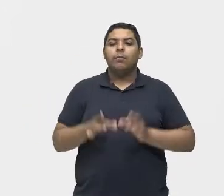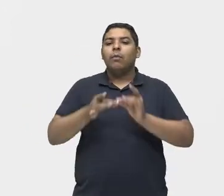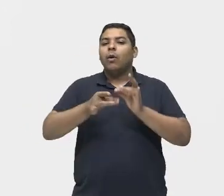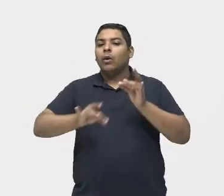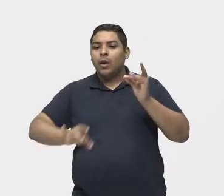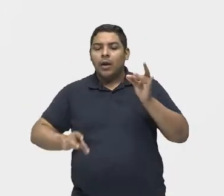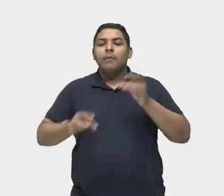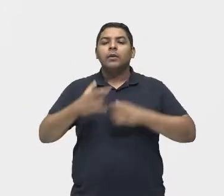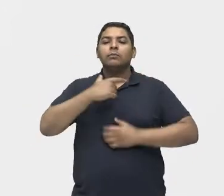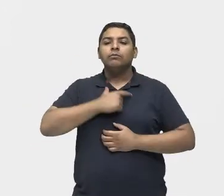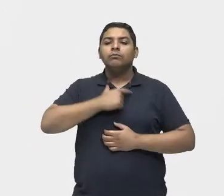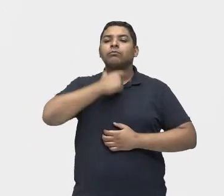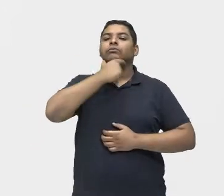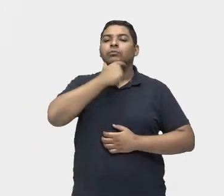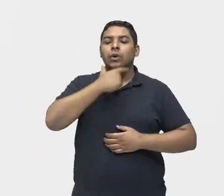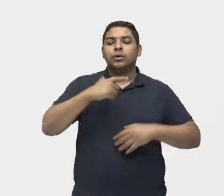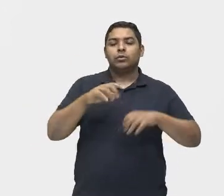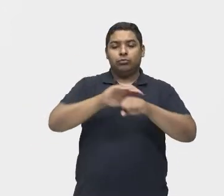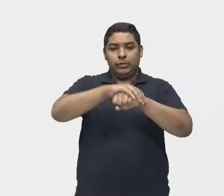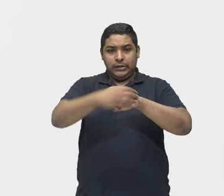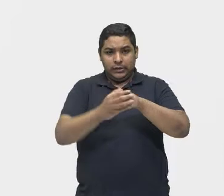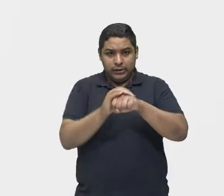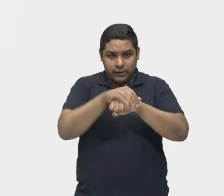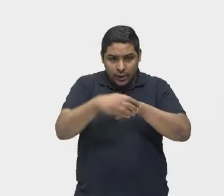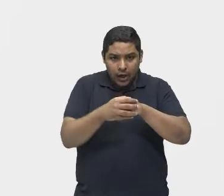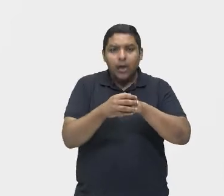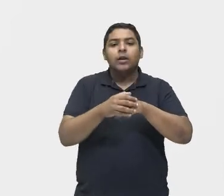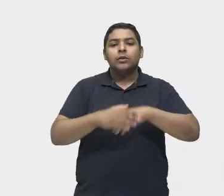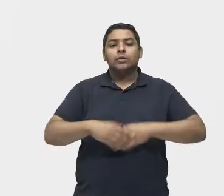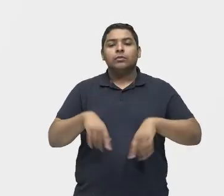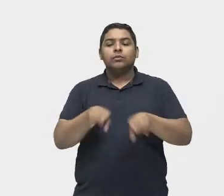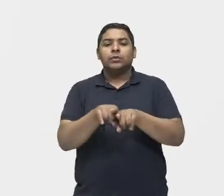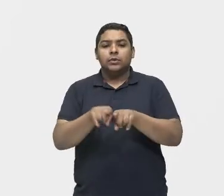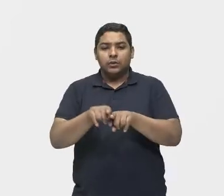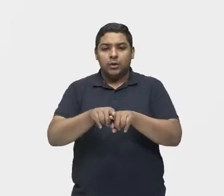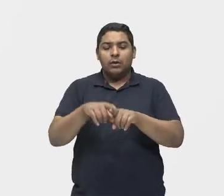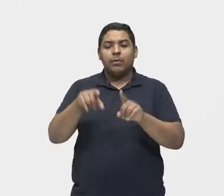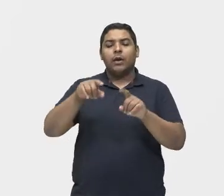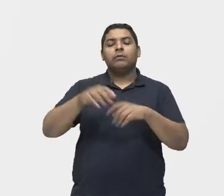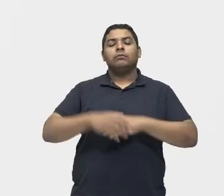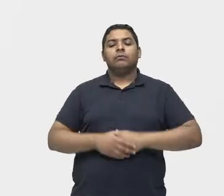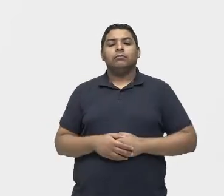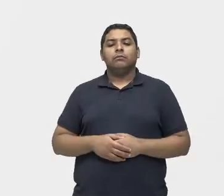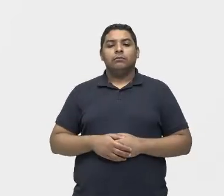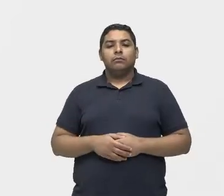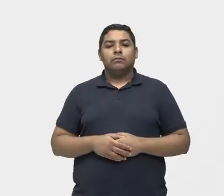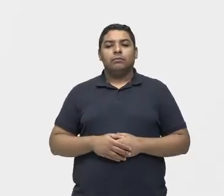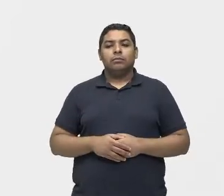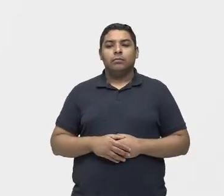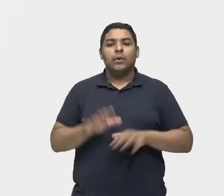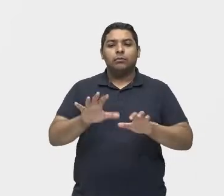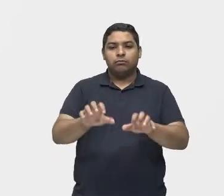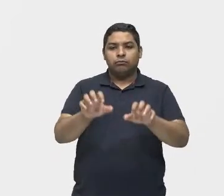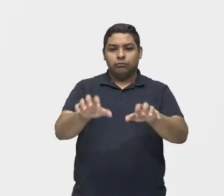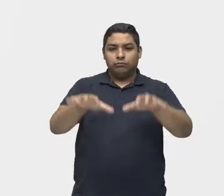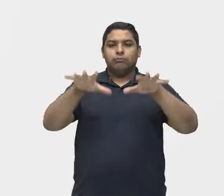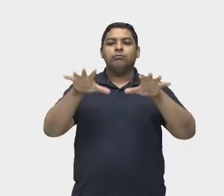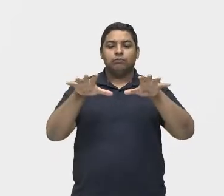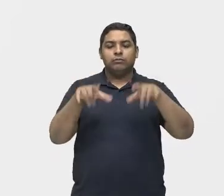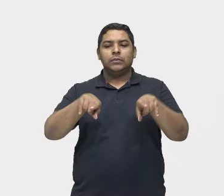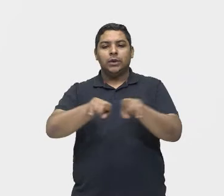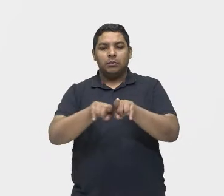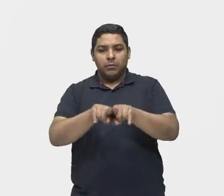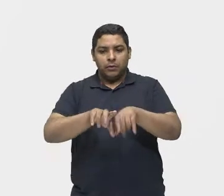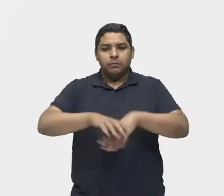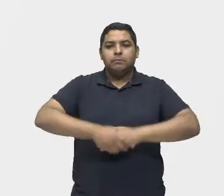prolongamento do pescoço, seios volumosos, ventres saltados e grandes nádegas. E aí, partindo desse período